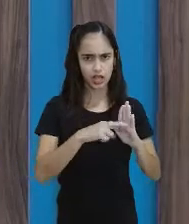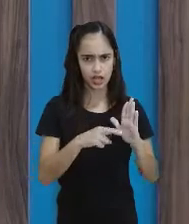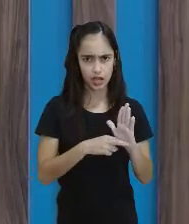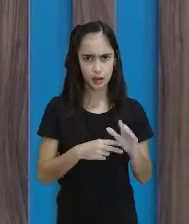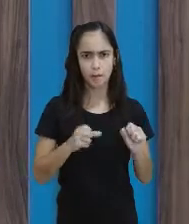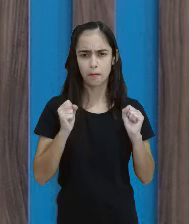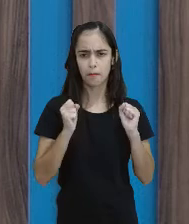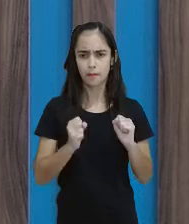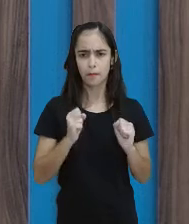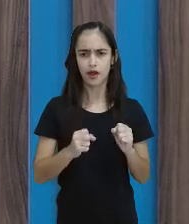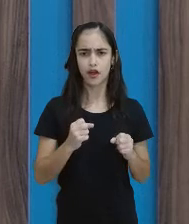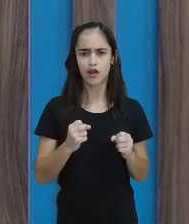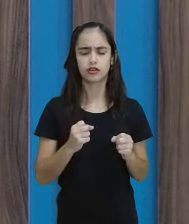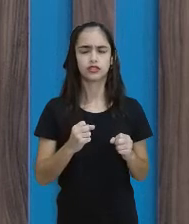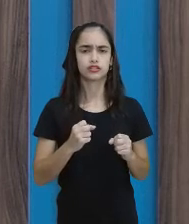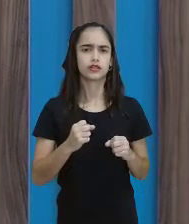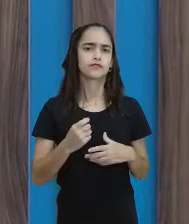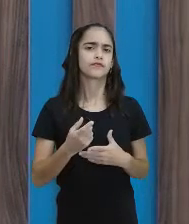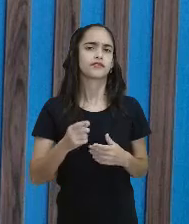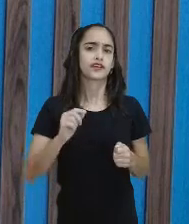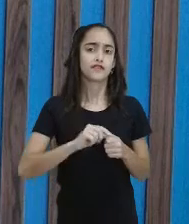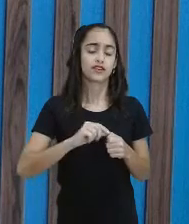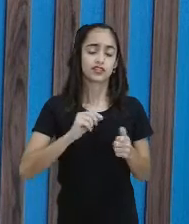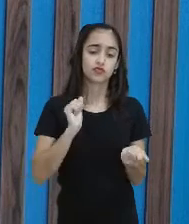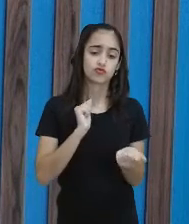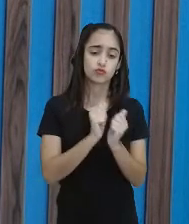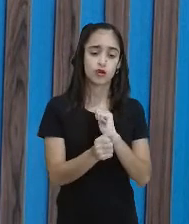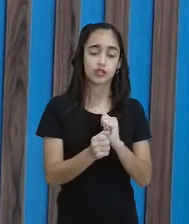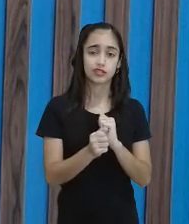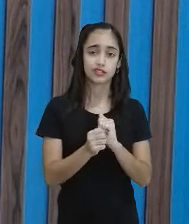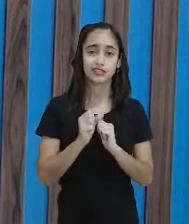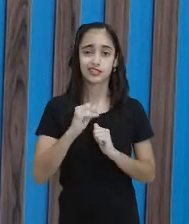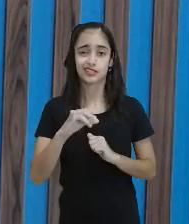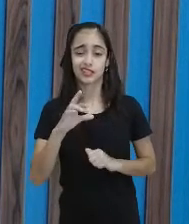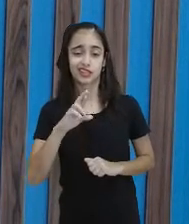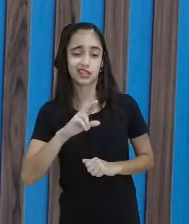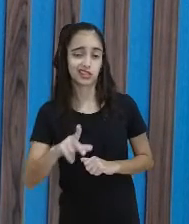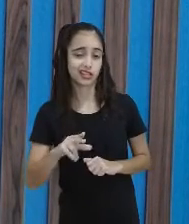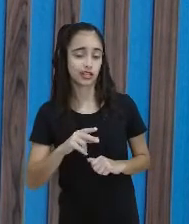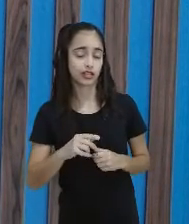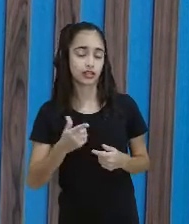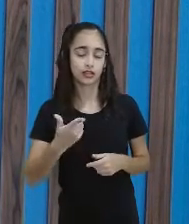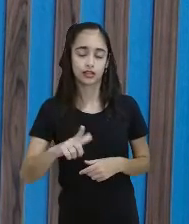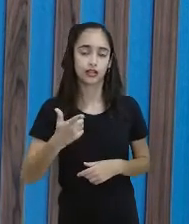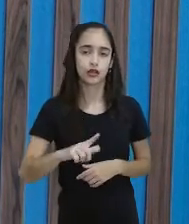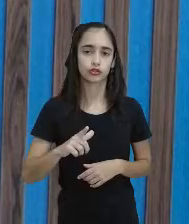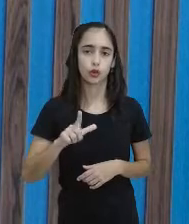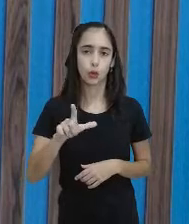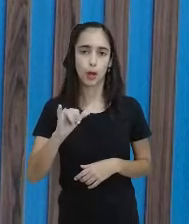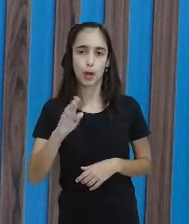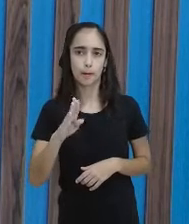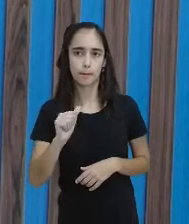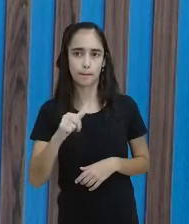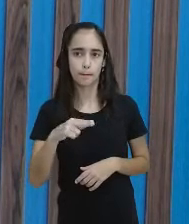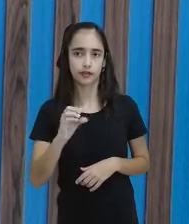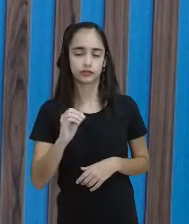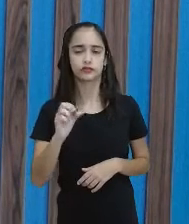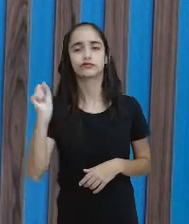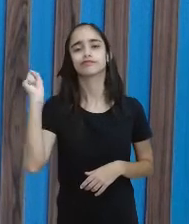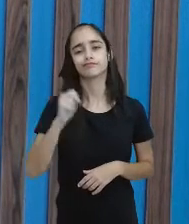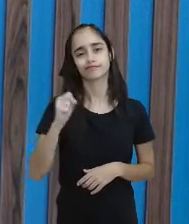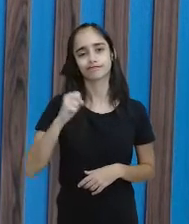caso? Pode. Porque existem, a gente vai ver o rodízio, a formação, existe a